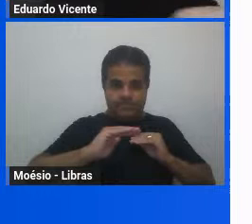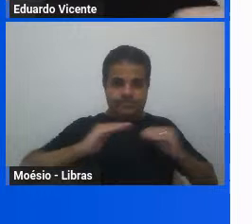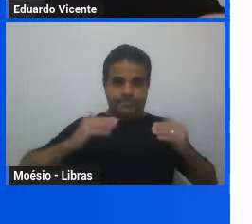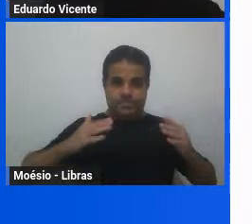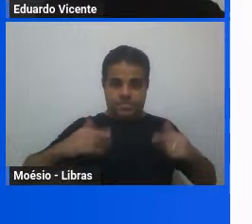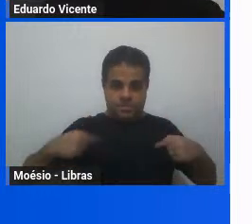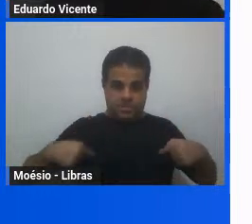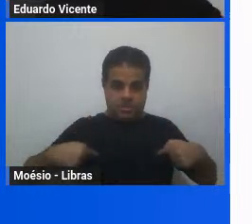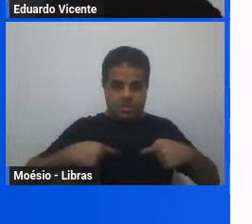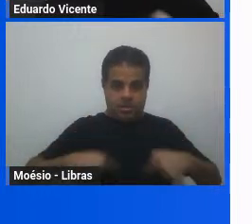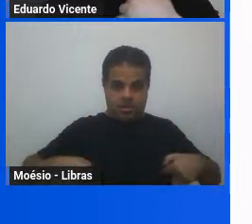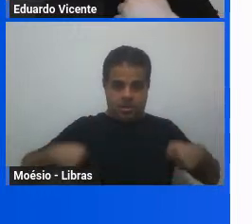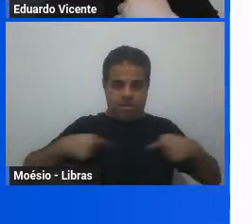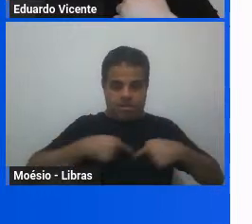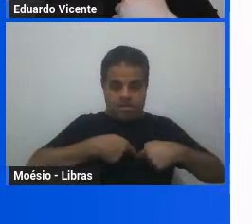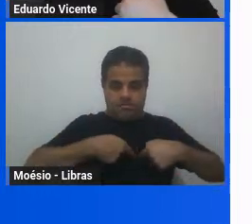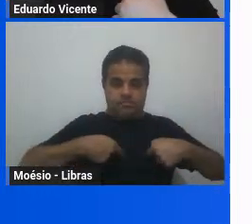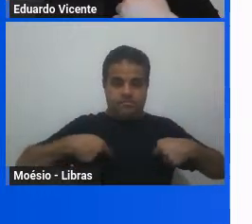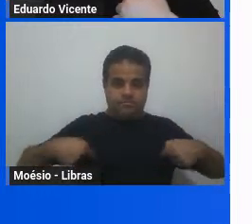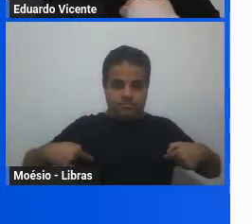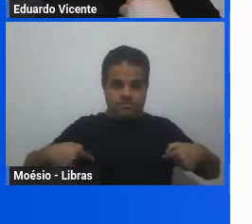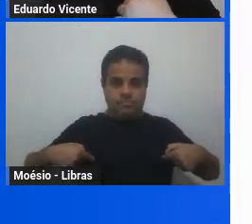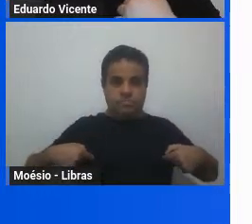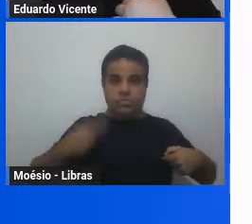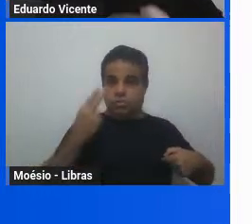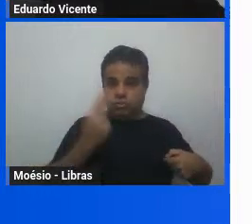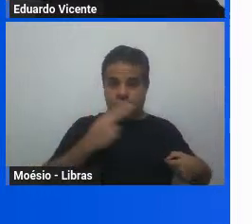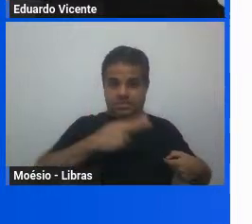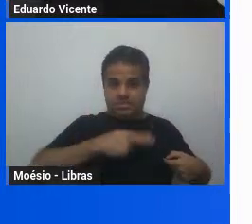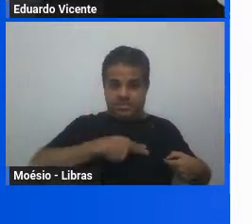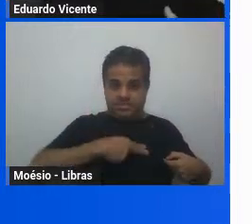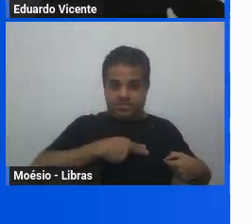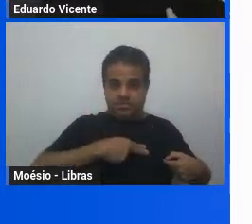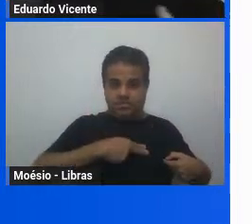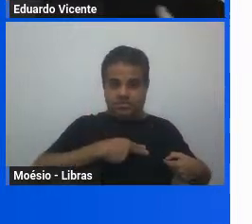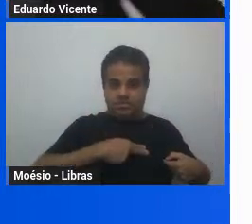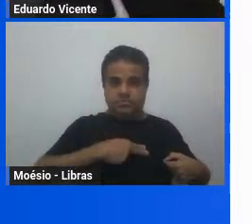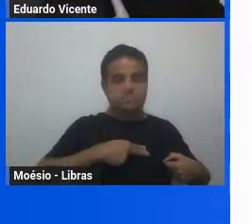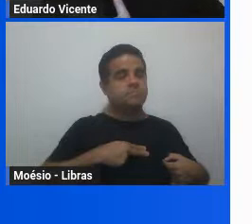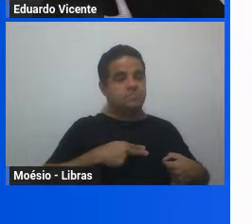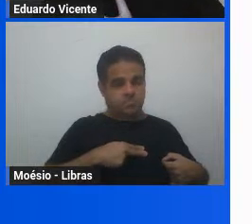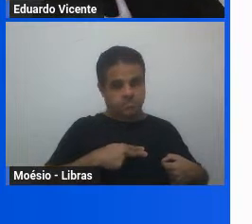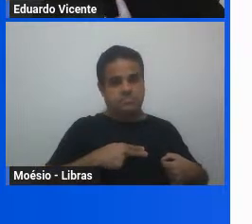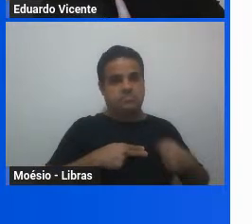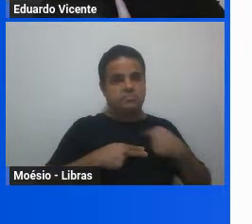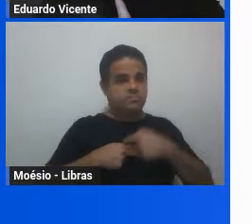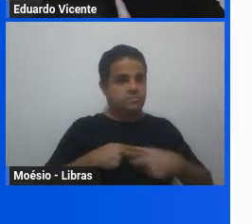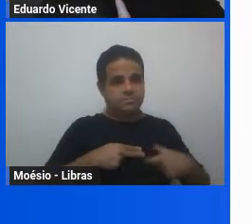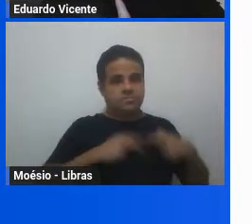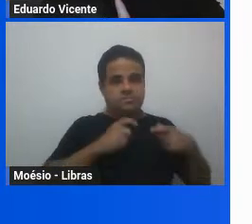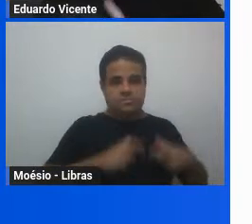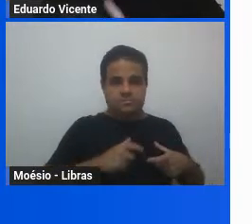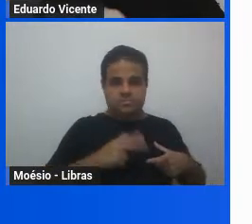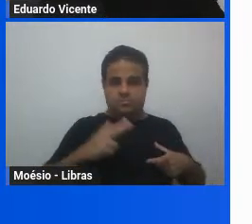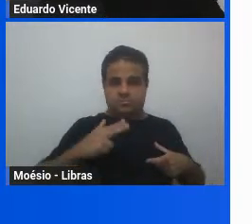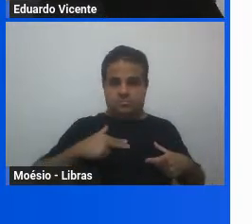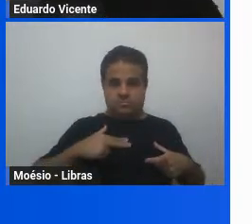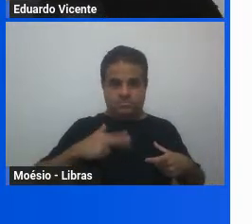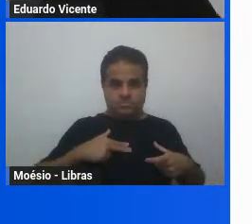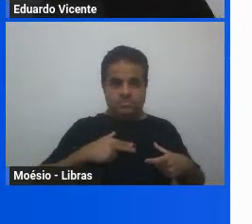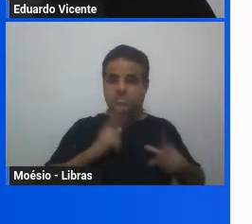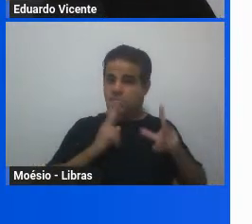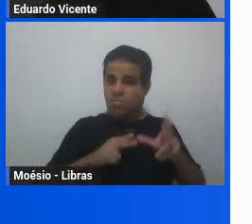mamilo e o outro. 2 dedos, após o processo tifoide, esta é a localização. Como está